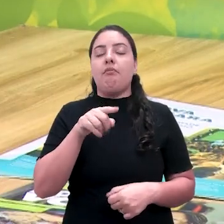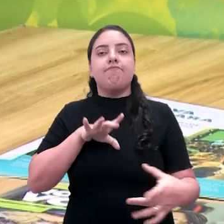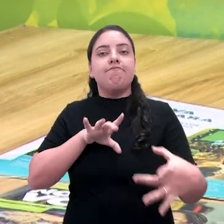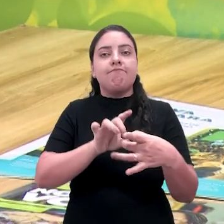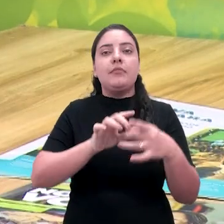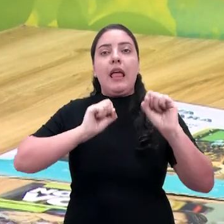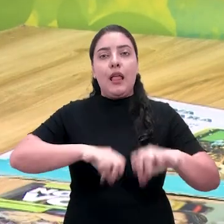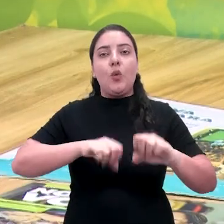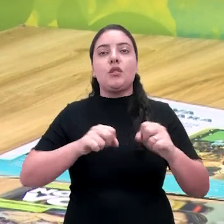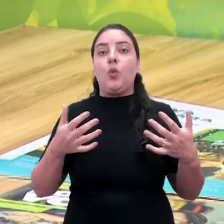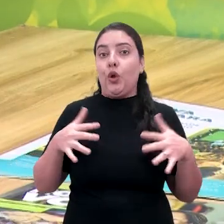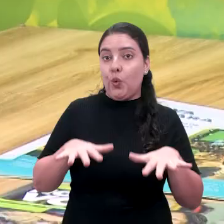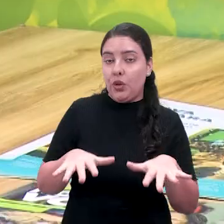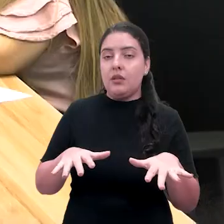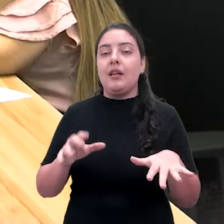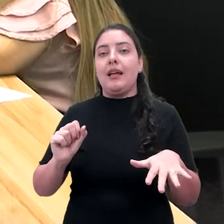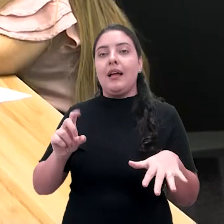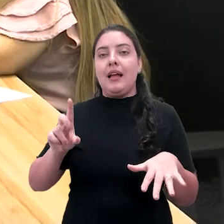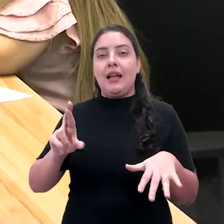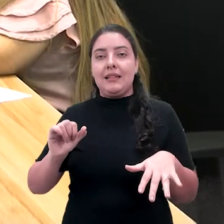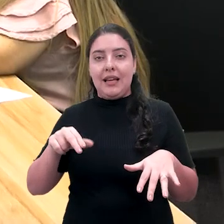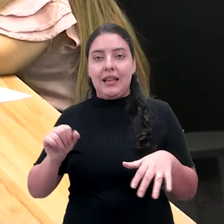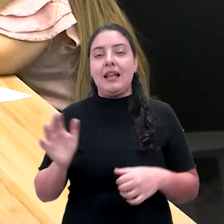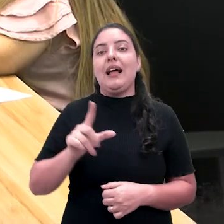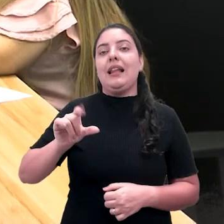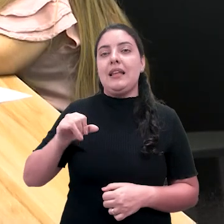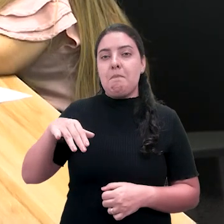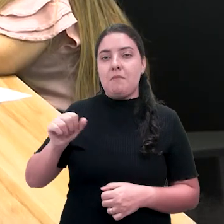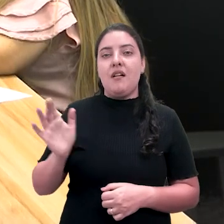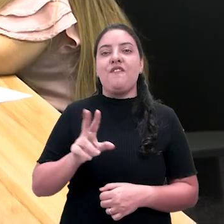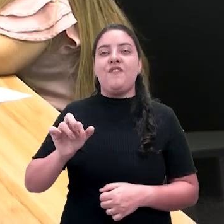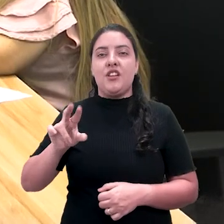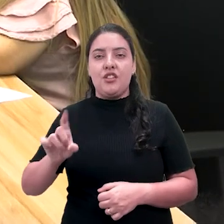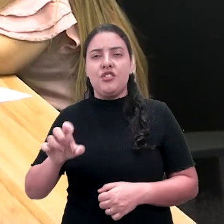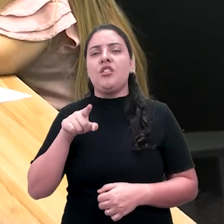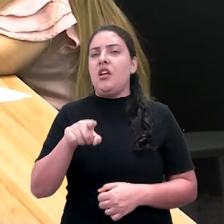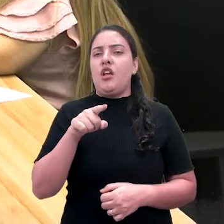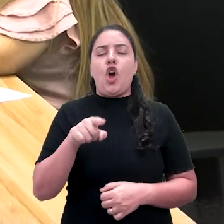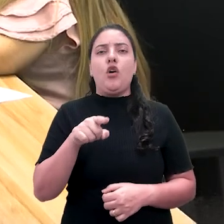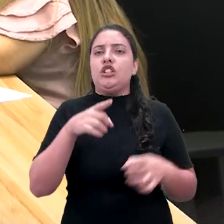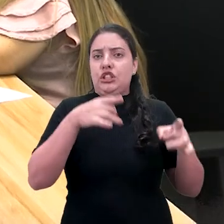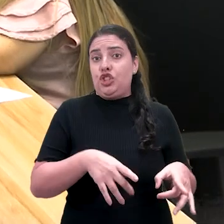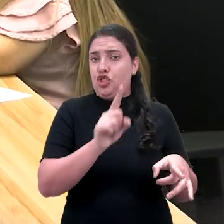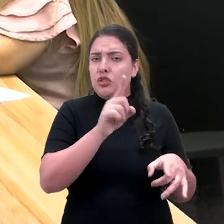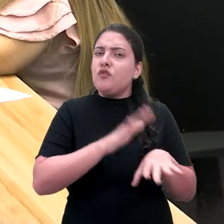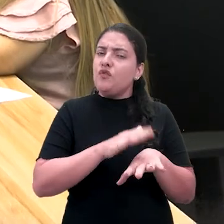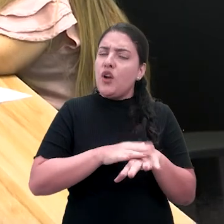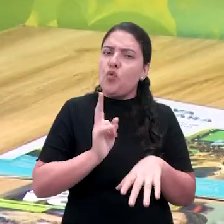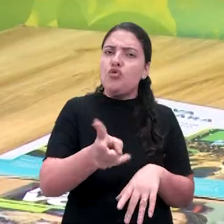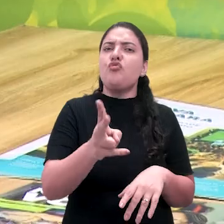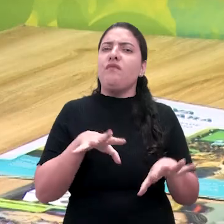essa questão da educação inclusiva, que é a professora Adriana Lima Verde. Ela disse, Su, existe o regime especial, você não vai desistir, você vai continuar, você